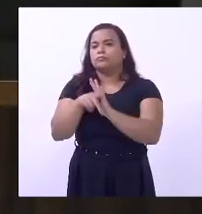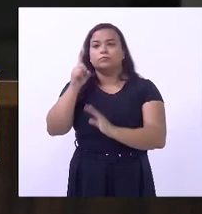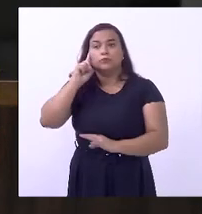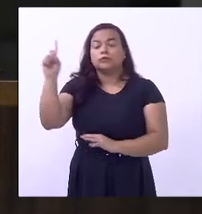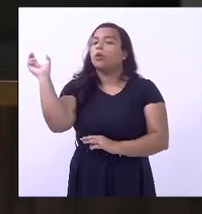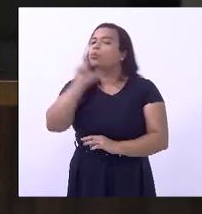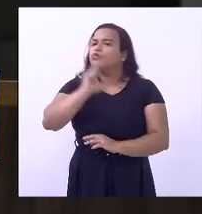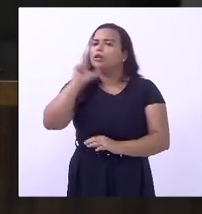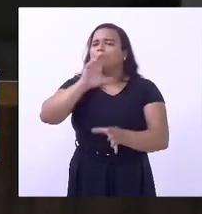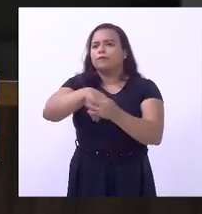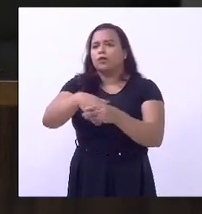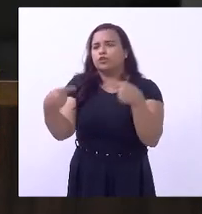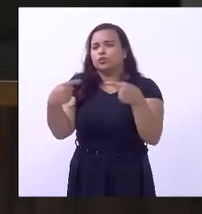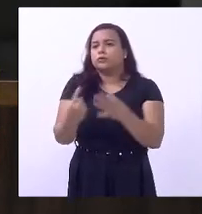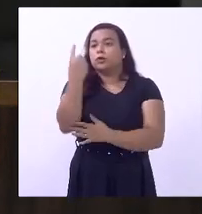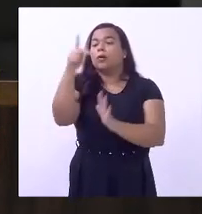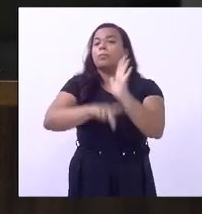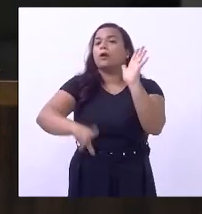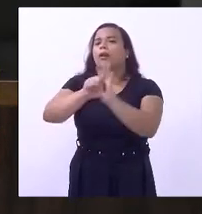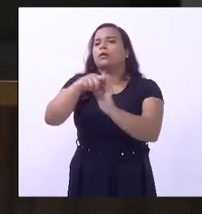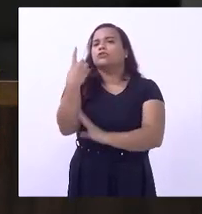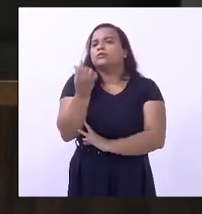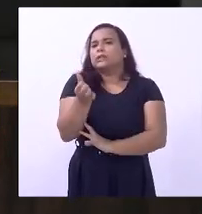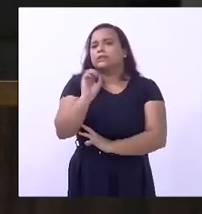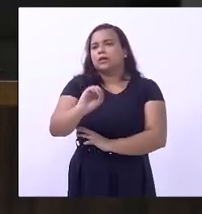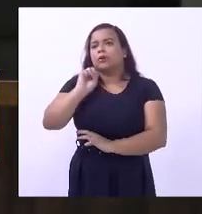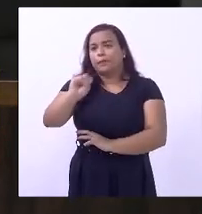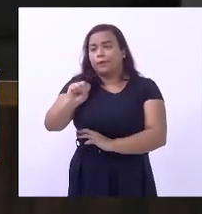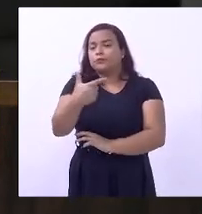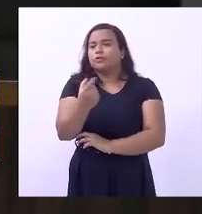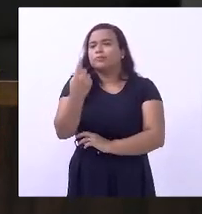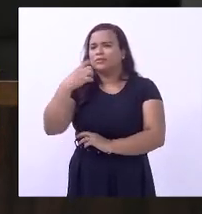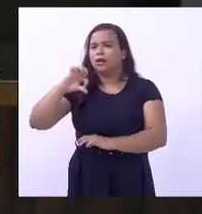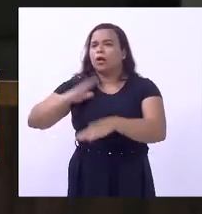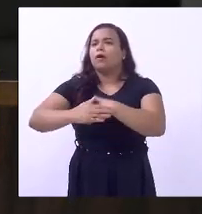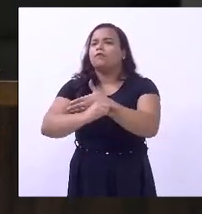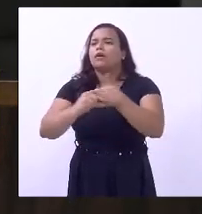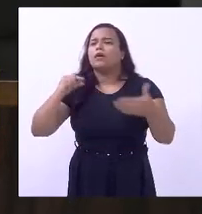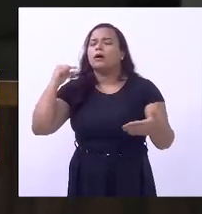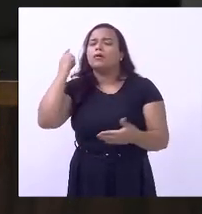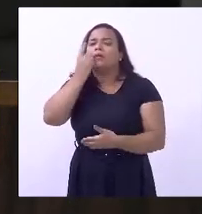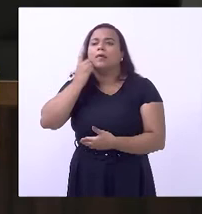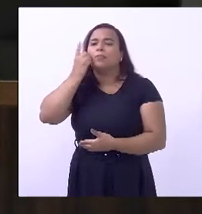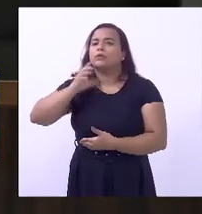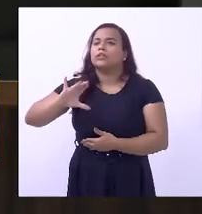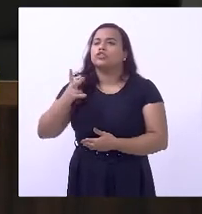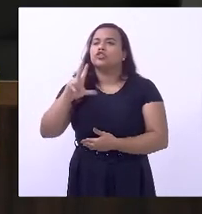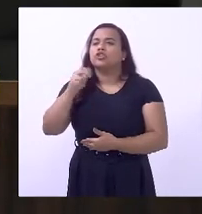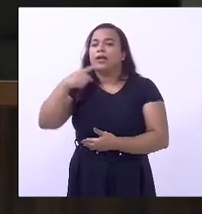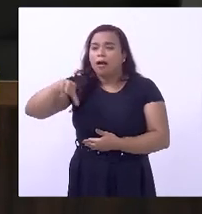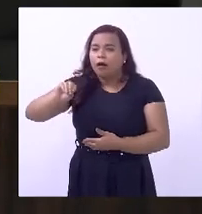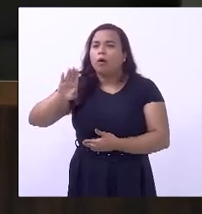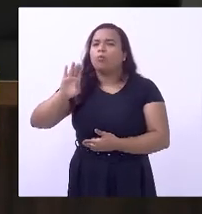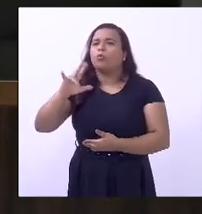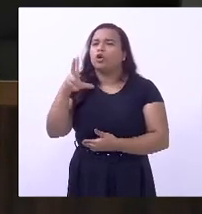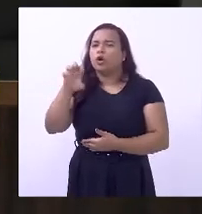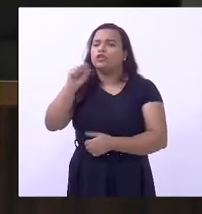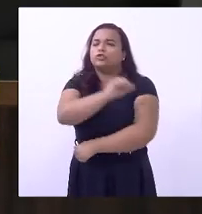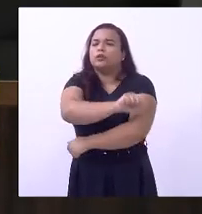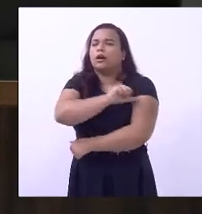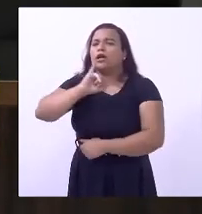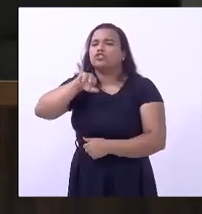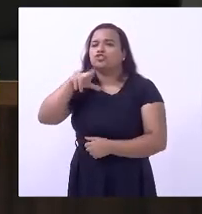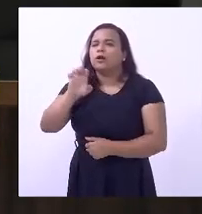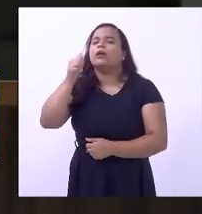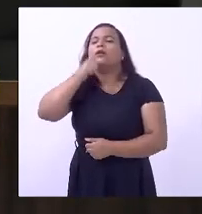votação, em discussão única, projeto de lei 1608 de 19, de autoria dos deputados dos deputados Chicão Bulhões, Enfermeira Regiane, Marta